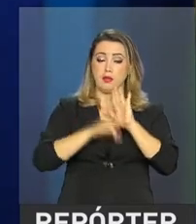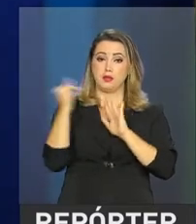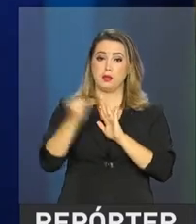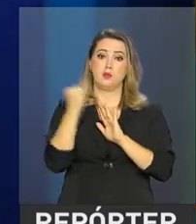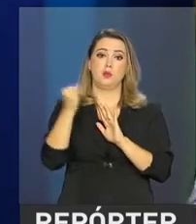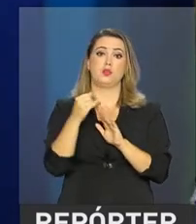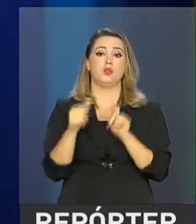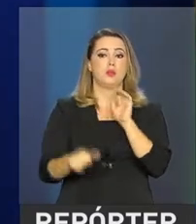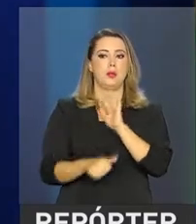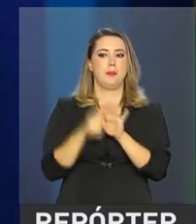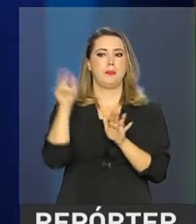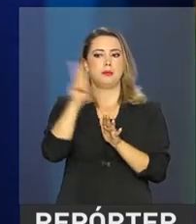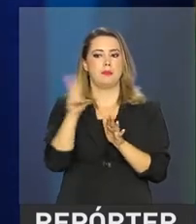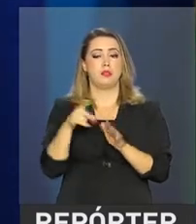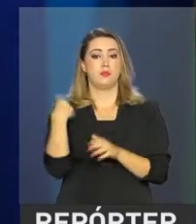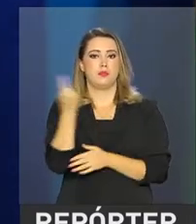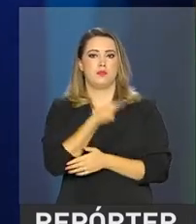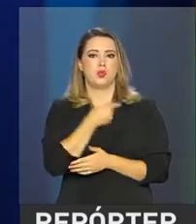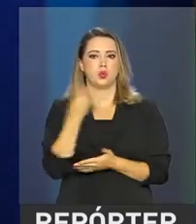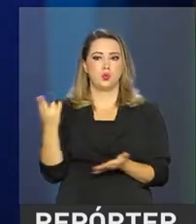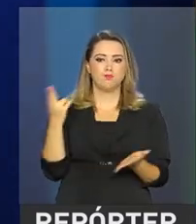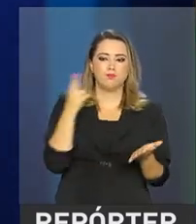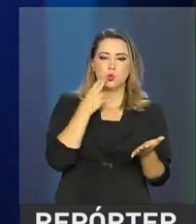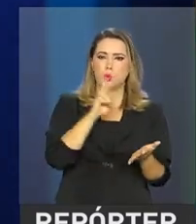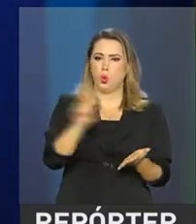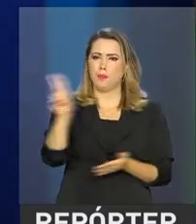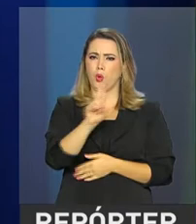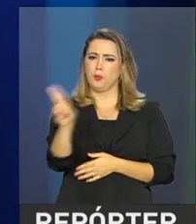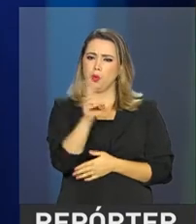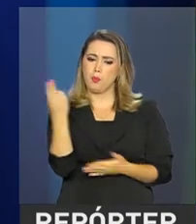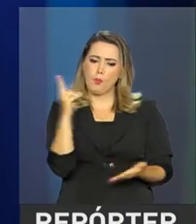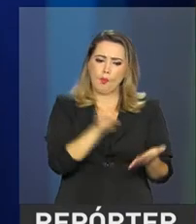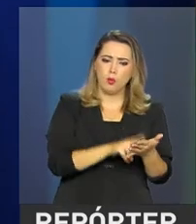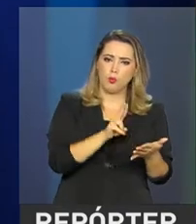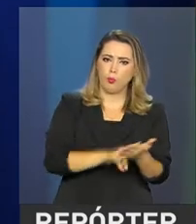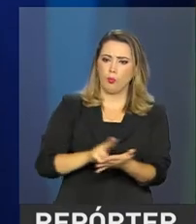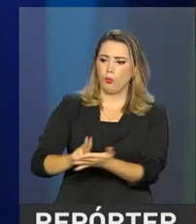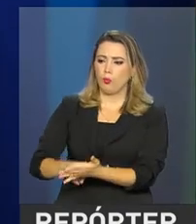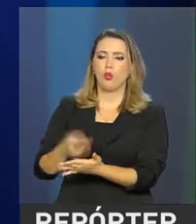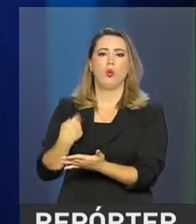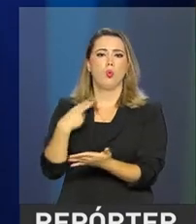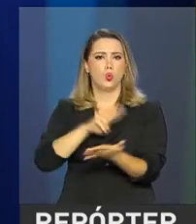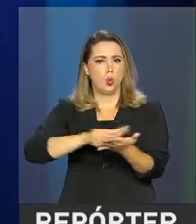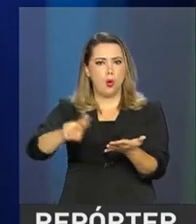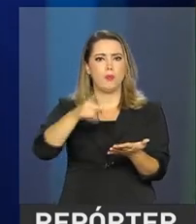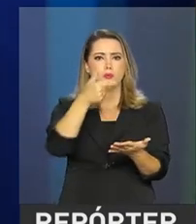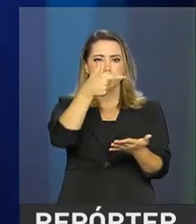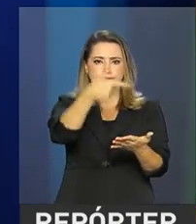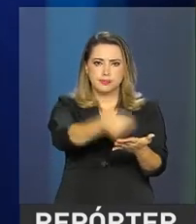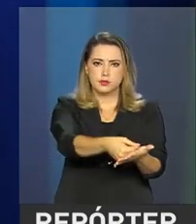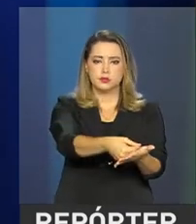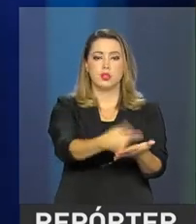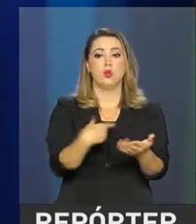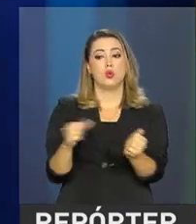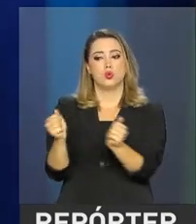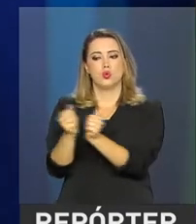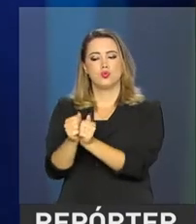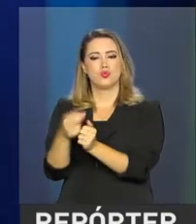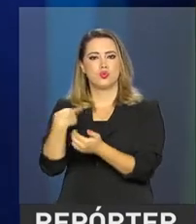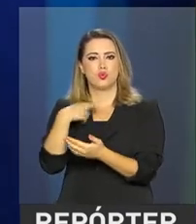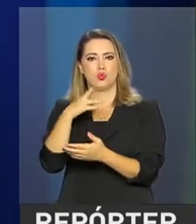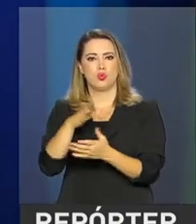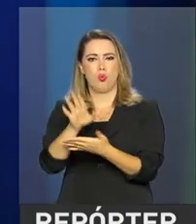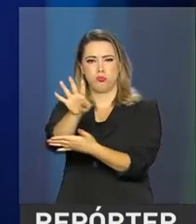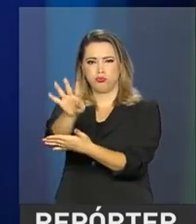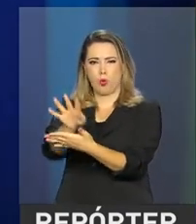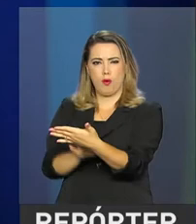Não sabíamos se ia conseguir êxito, chegar a quase 200 mil salas com a associação entre a folha de resposta e o caderno de